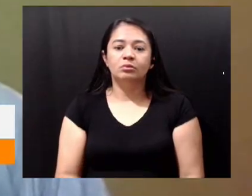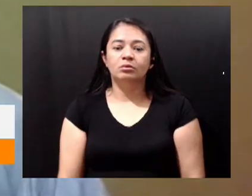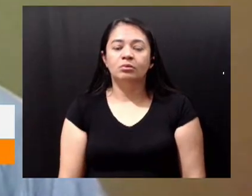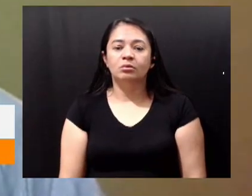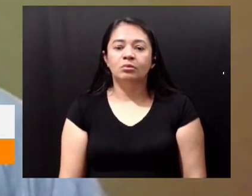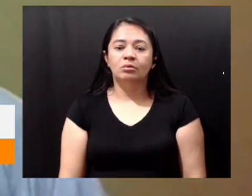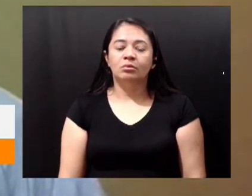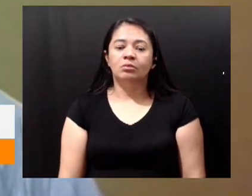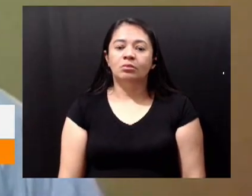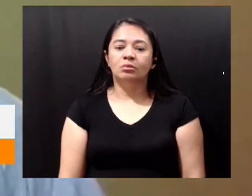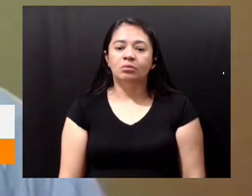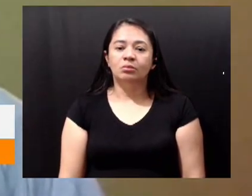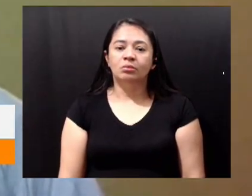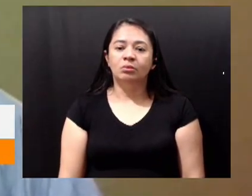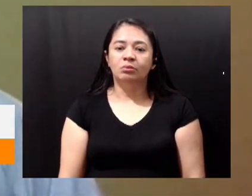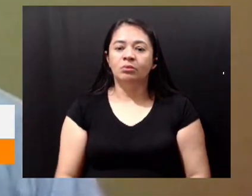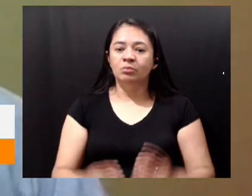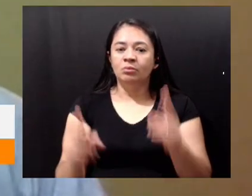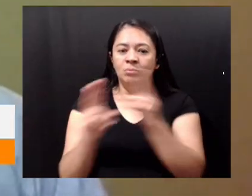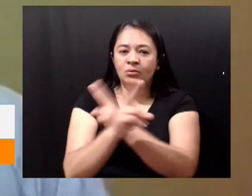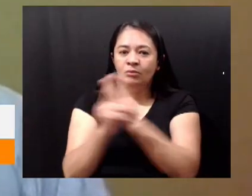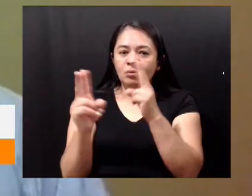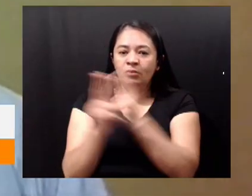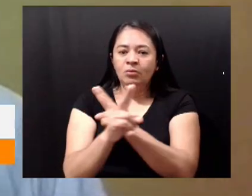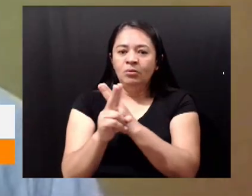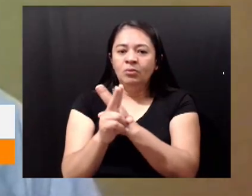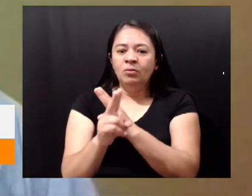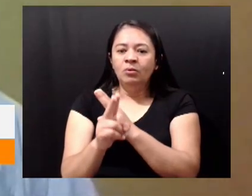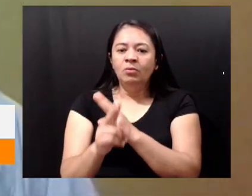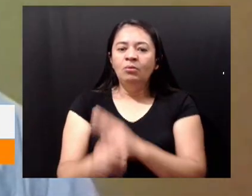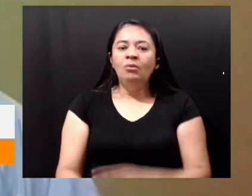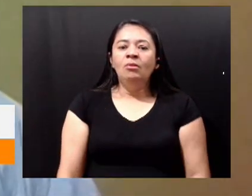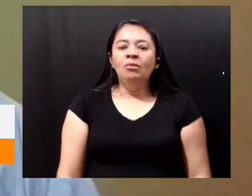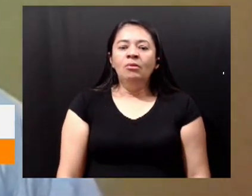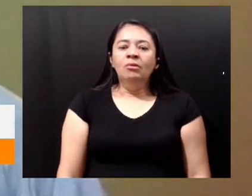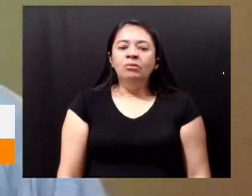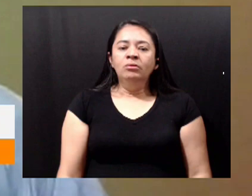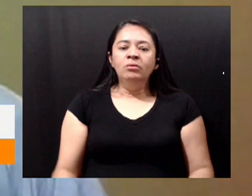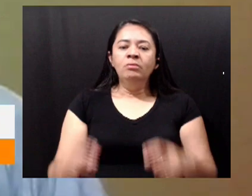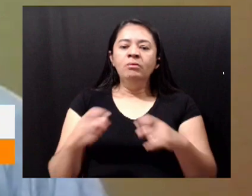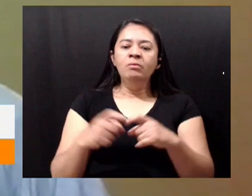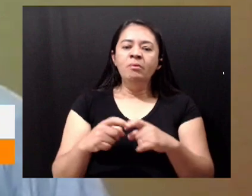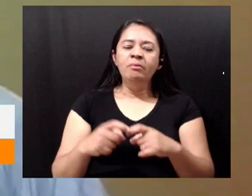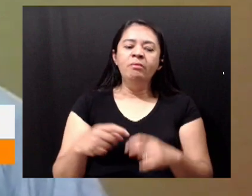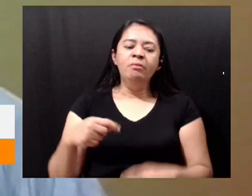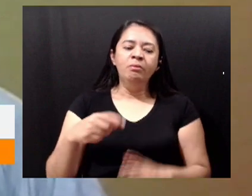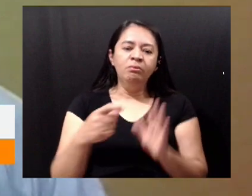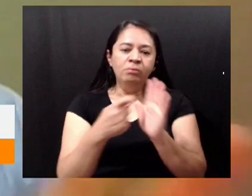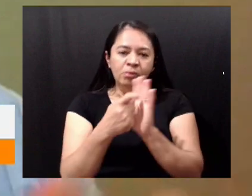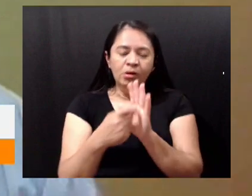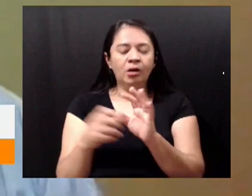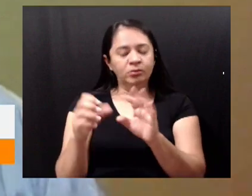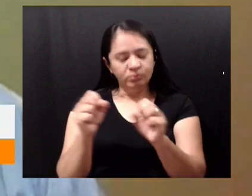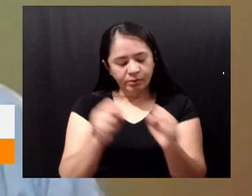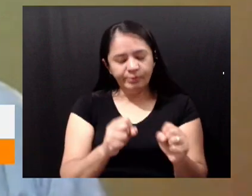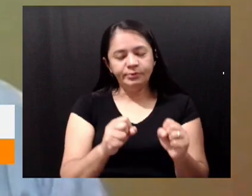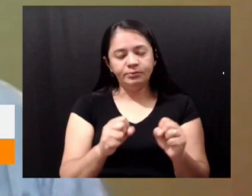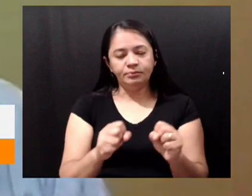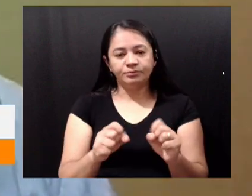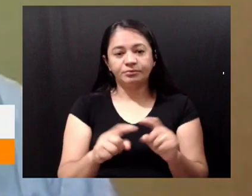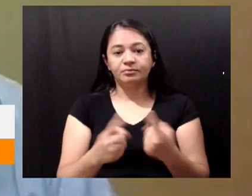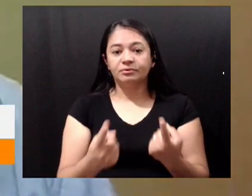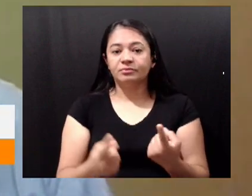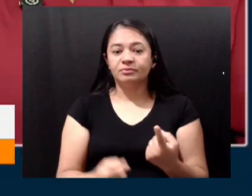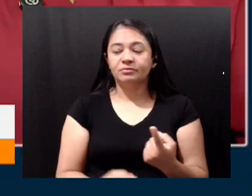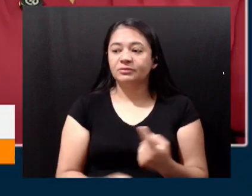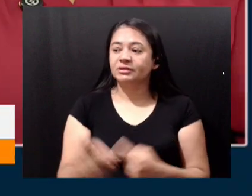de crises, em recaídas, que aí sim, aí o médico vai lá e prescreve medicamento, enfim. Mas a doutora pode falar muito